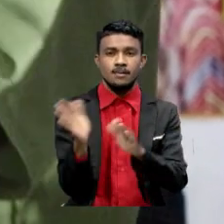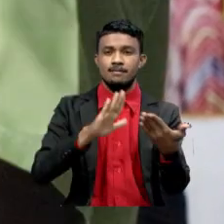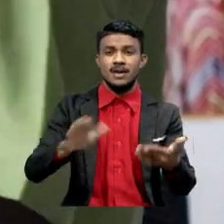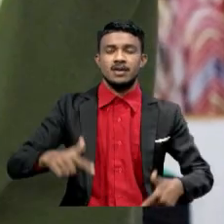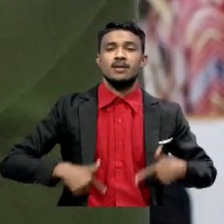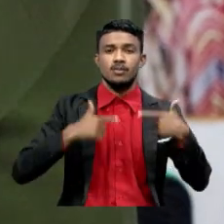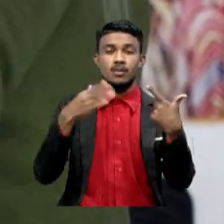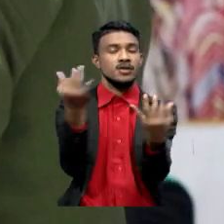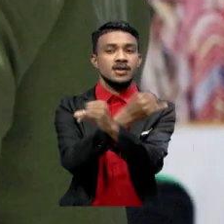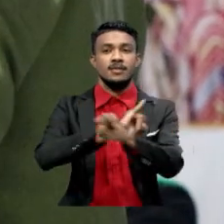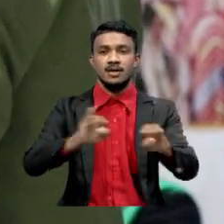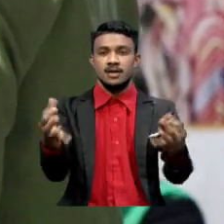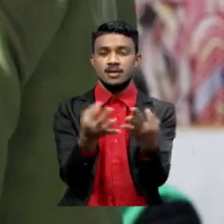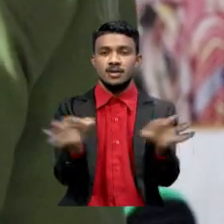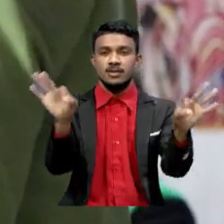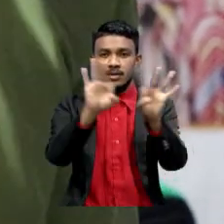oh orang berdebat.